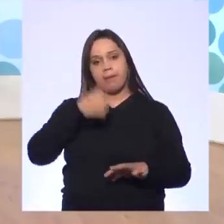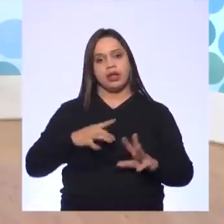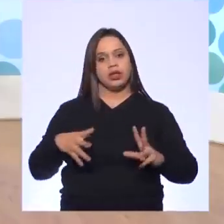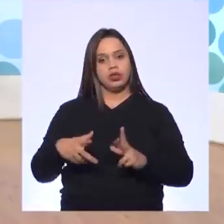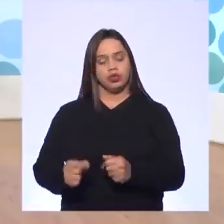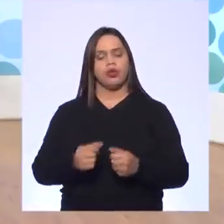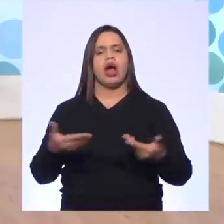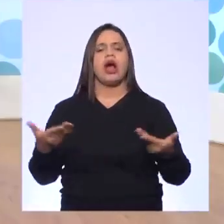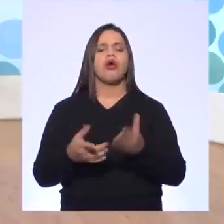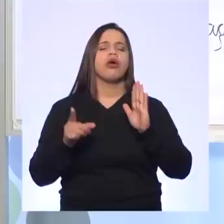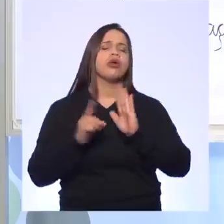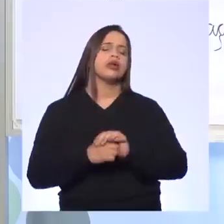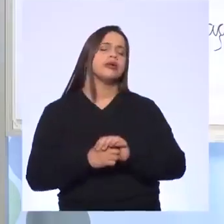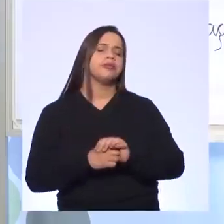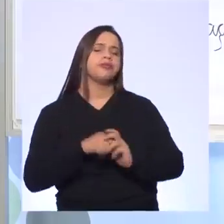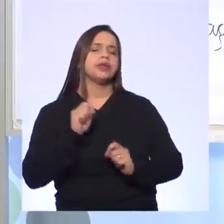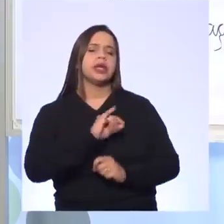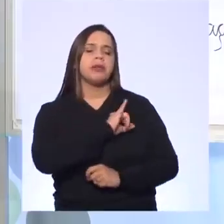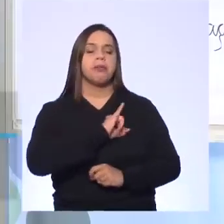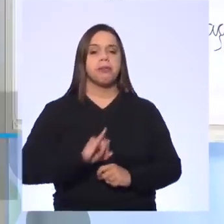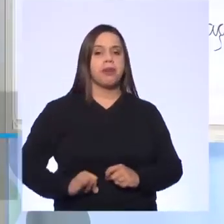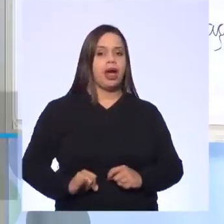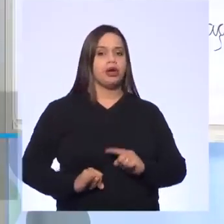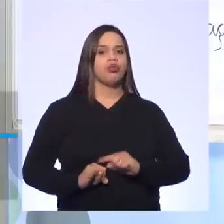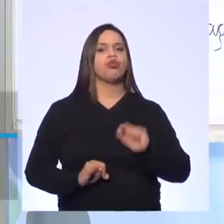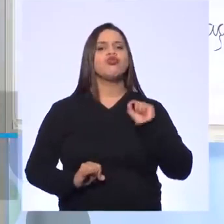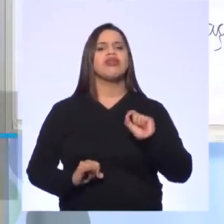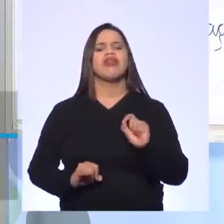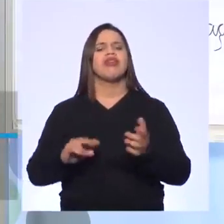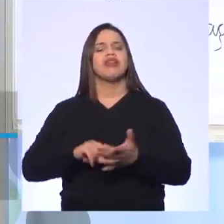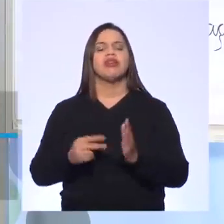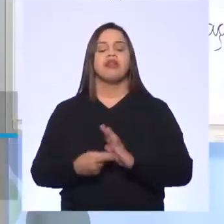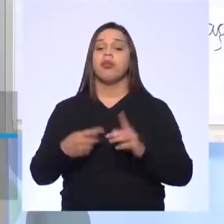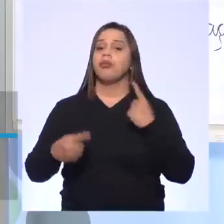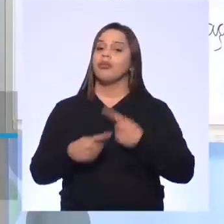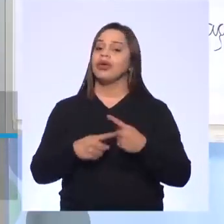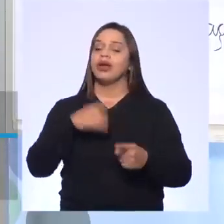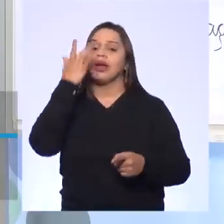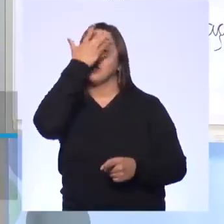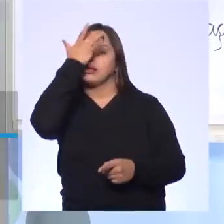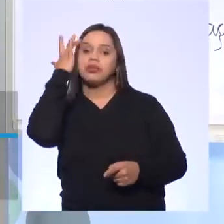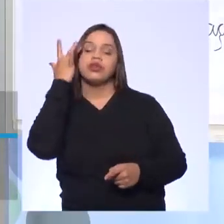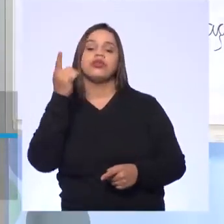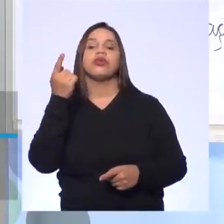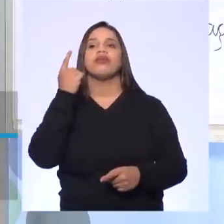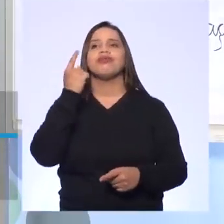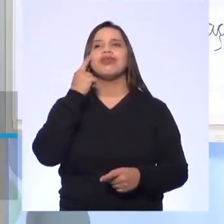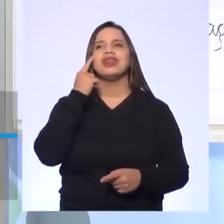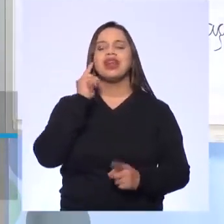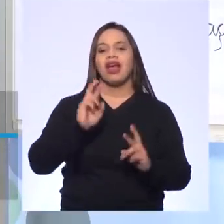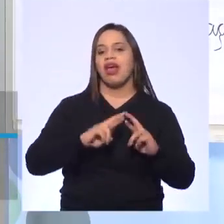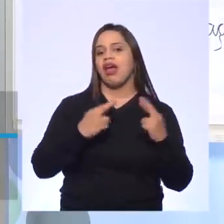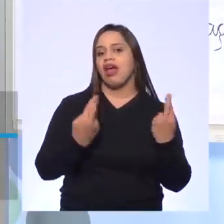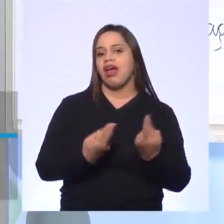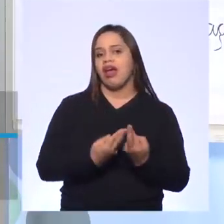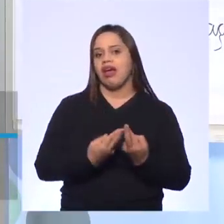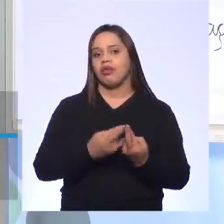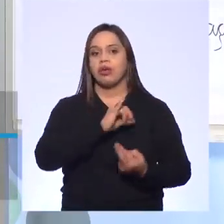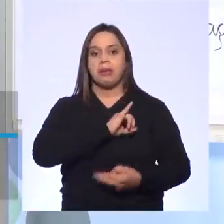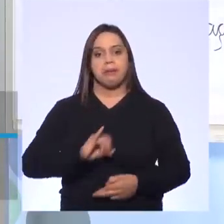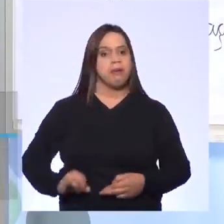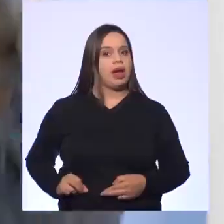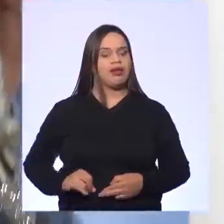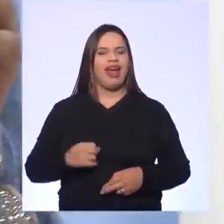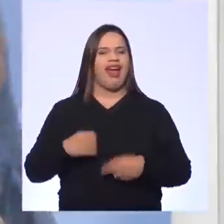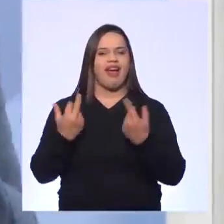O que é um império, professora? Qual é a diferença? Porque, geralmente, as pessoas entendem que reino e império é a mesma coisa, mas não é, vocês vão ver